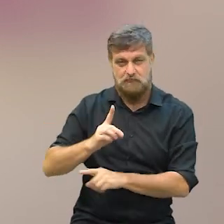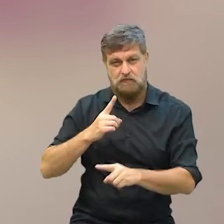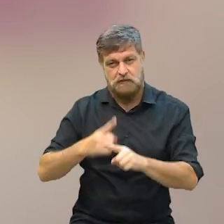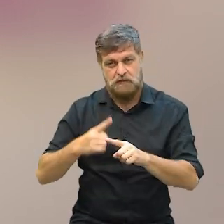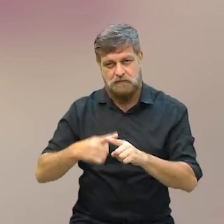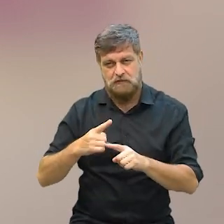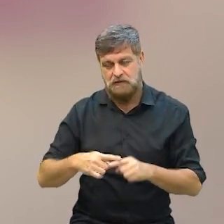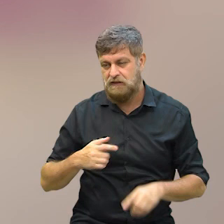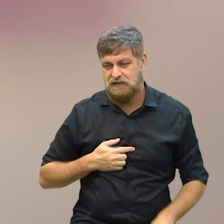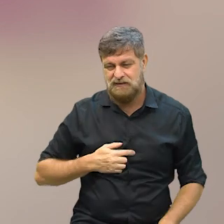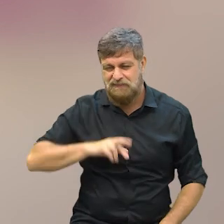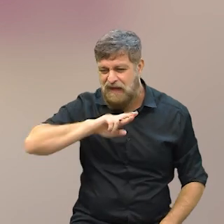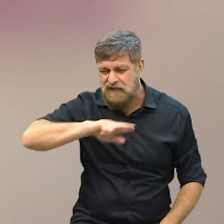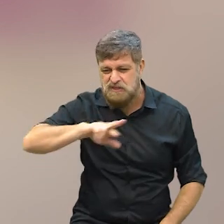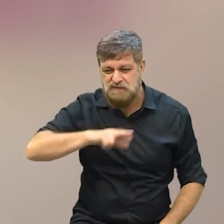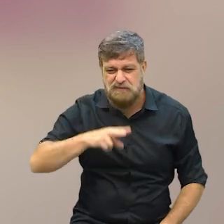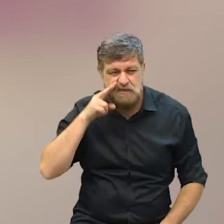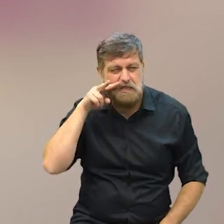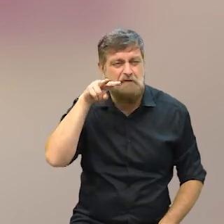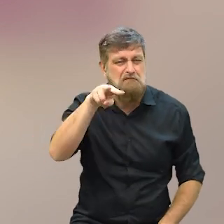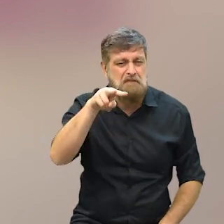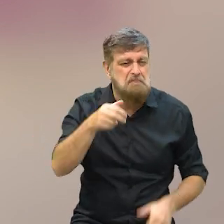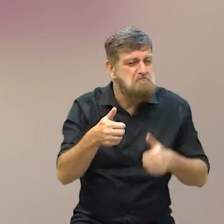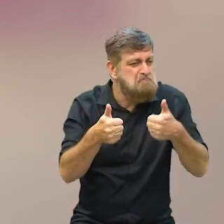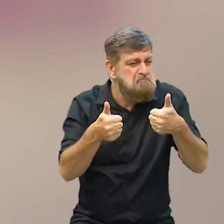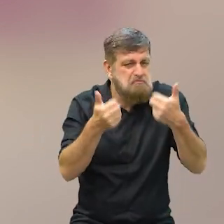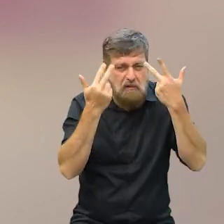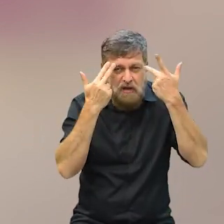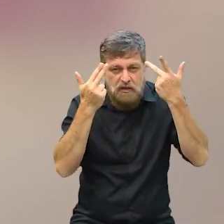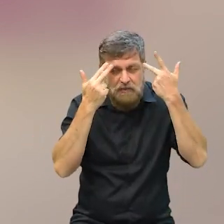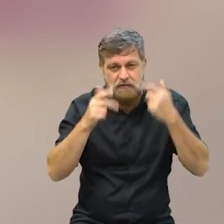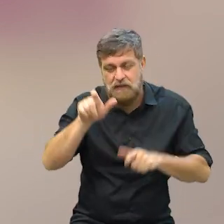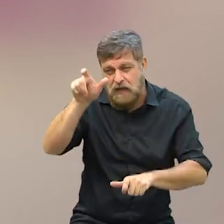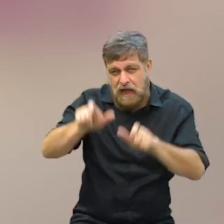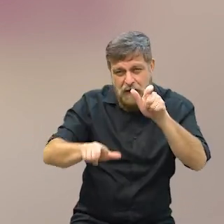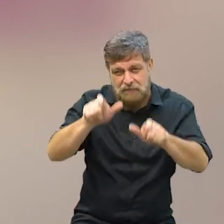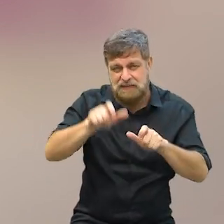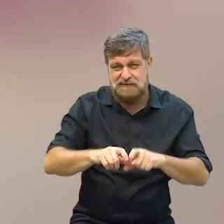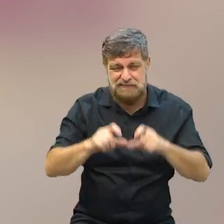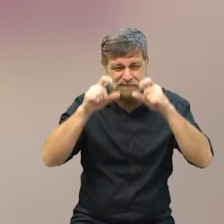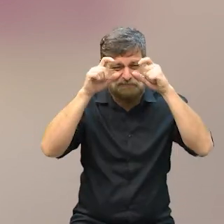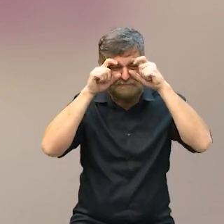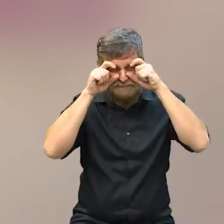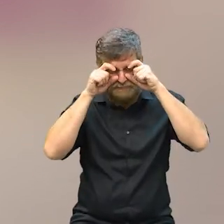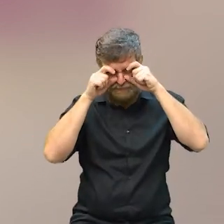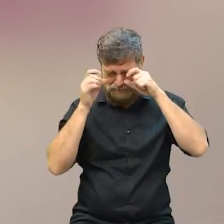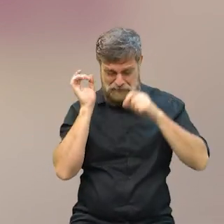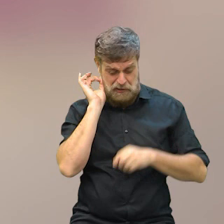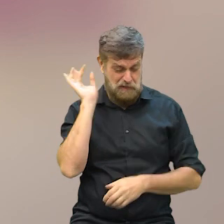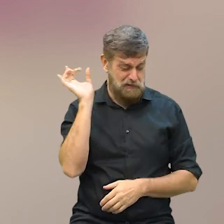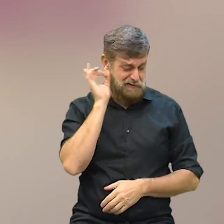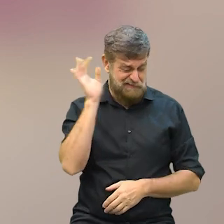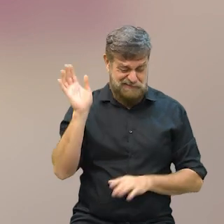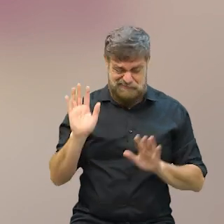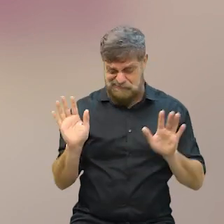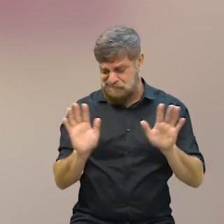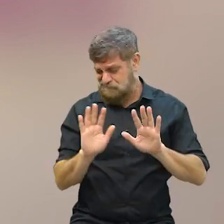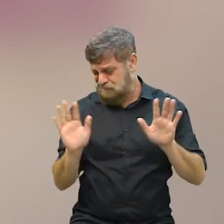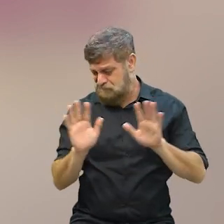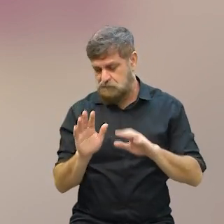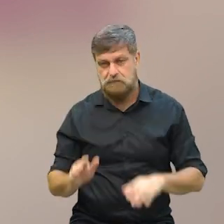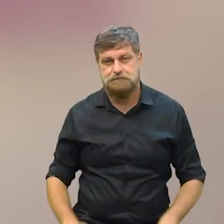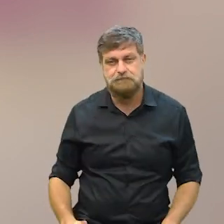porque não faz grande diferença para muitas pessoas. Algumas pessoas são muito sensíveis, até com meio grau já fica com dor de cabeça sem